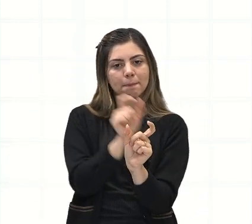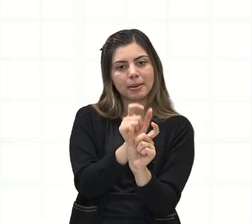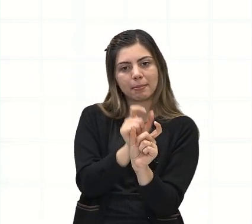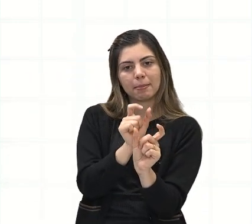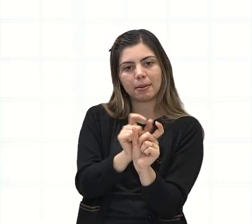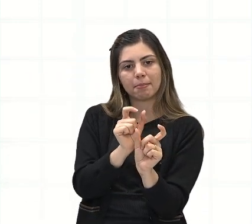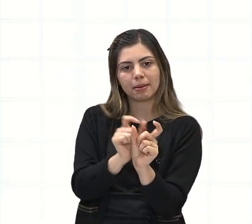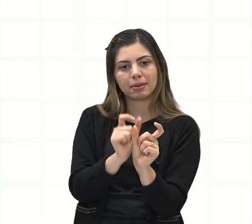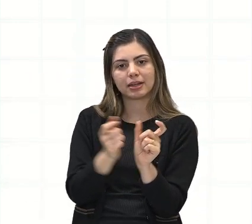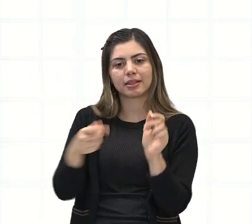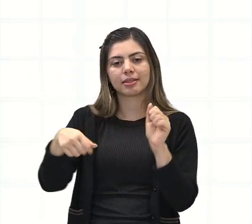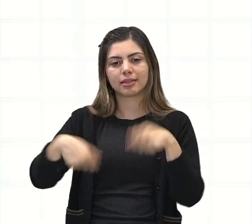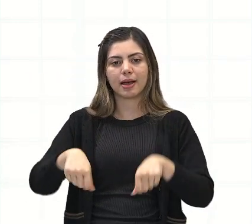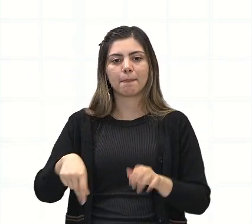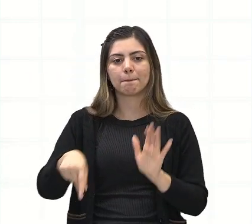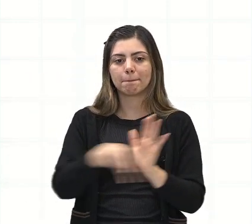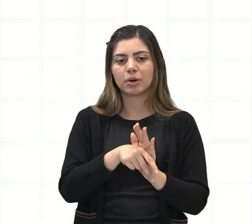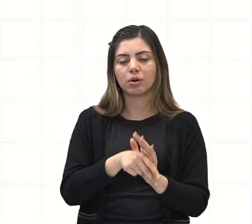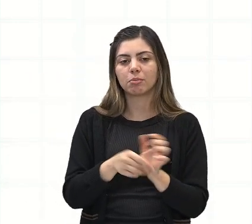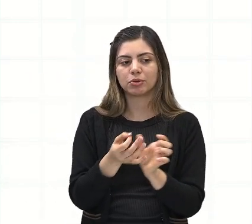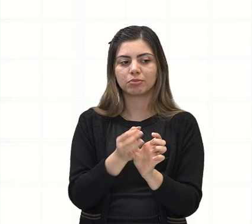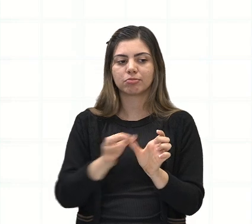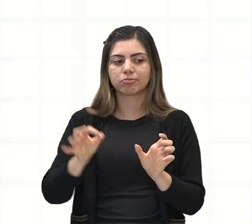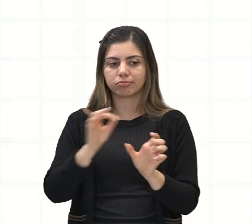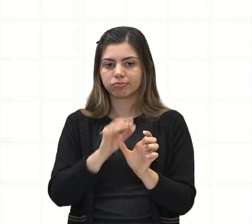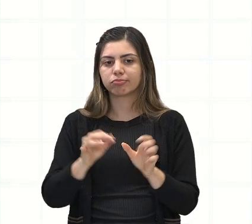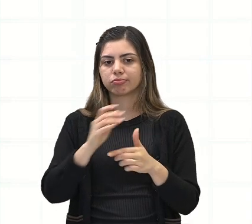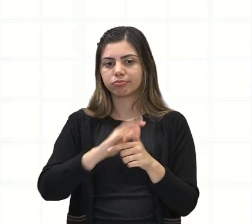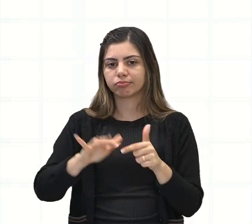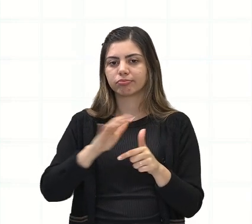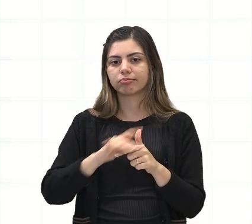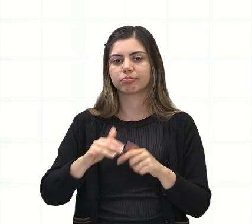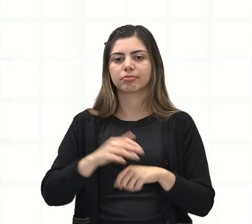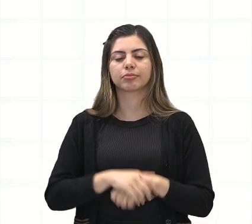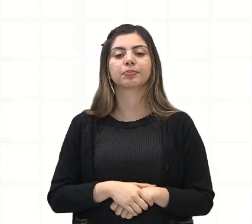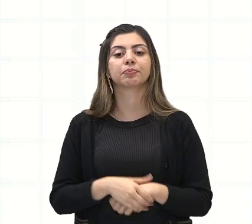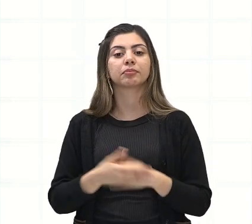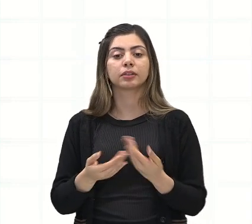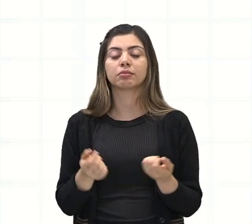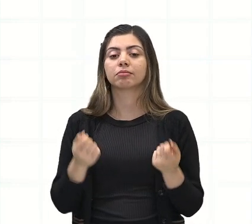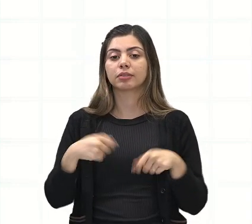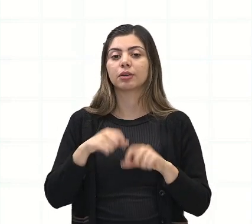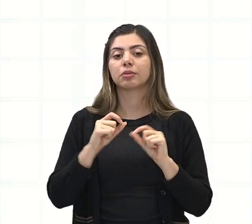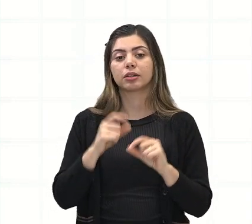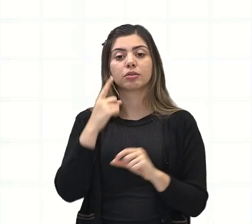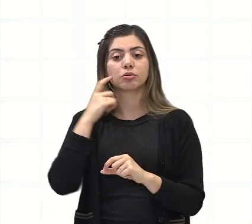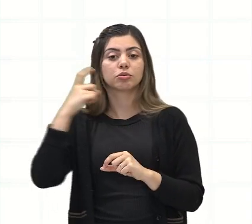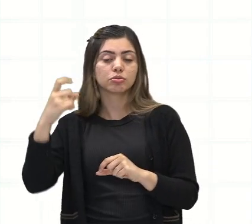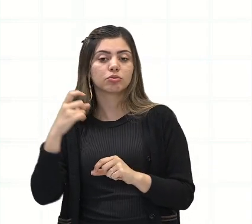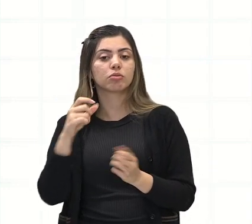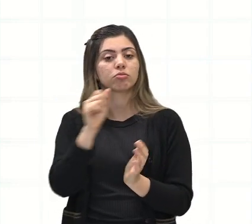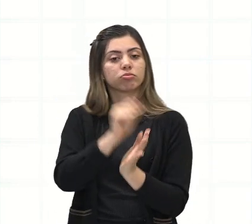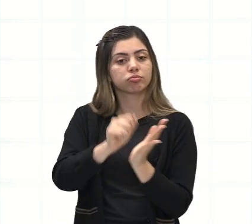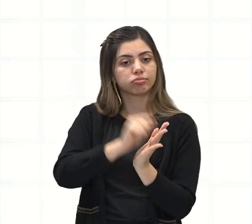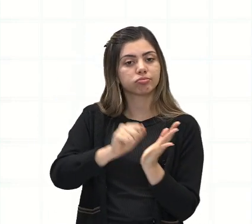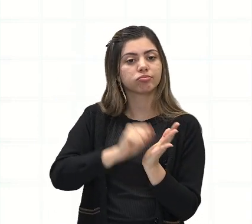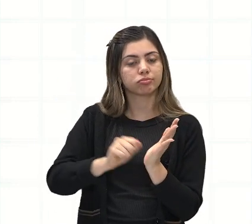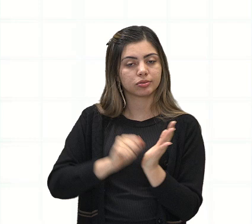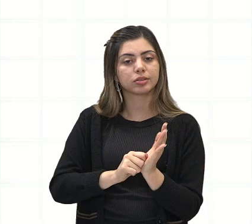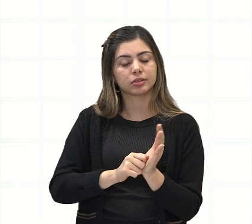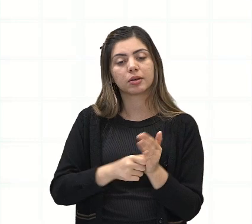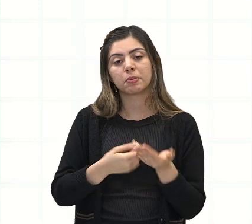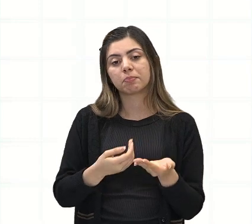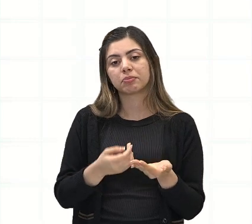e morfológico. O sistema fonético ao som, ortográfico, escrita e morfológico à classe de palavras, geralmente da